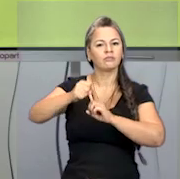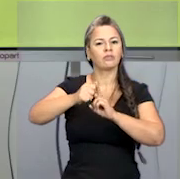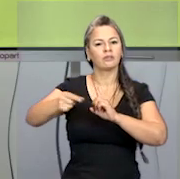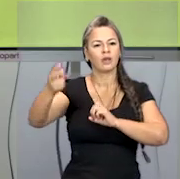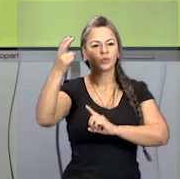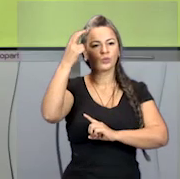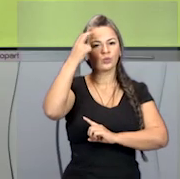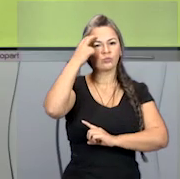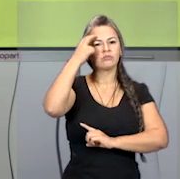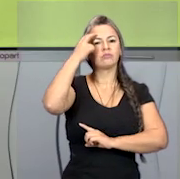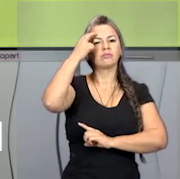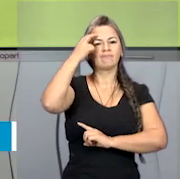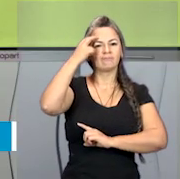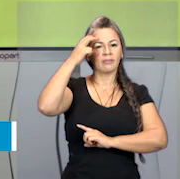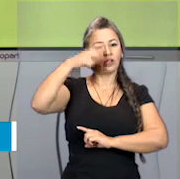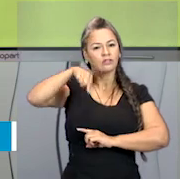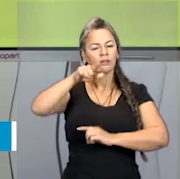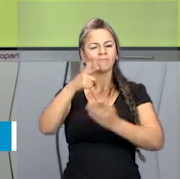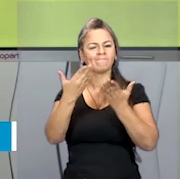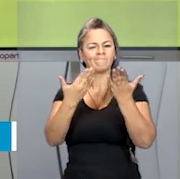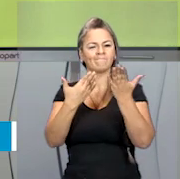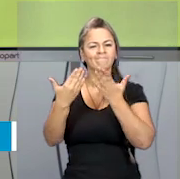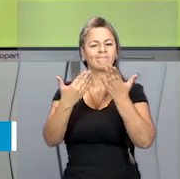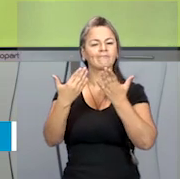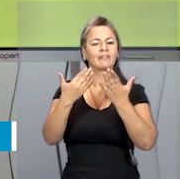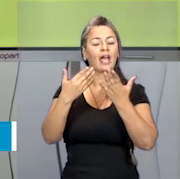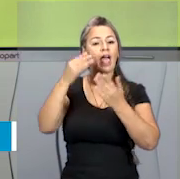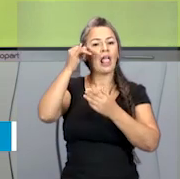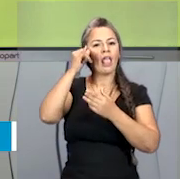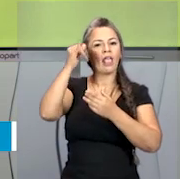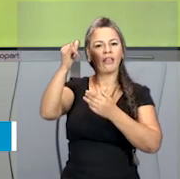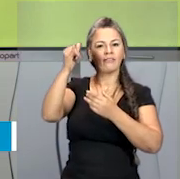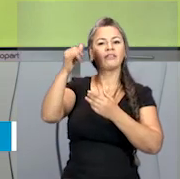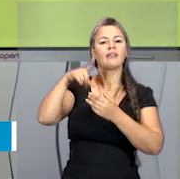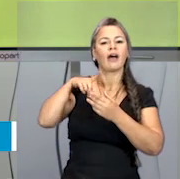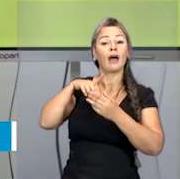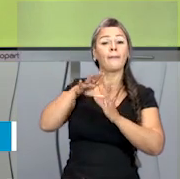para combatê-las com base em argumentos éticos.